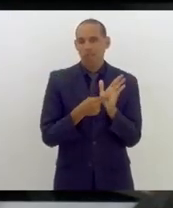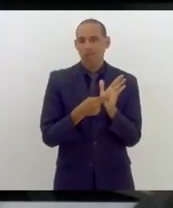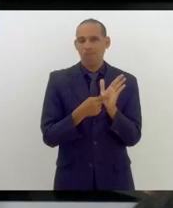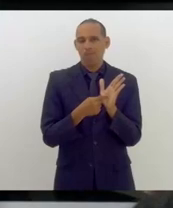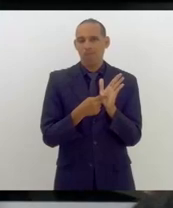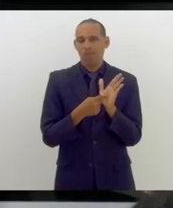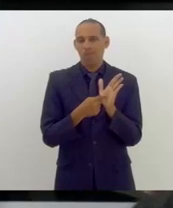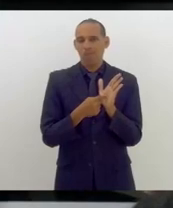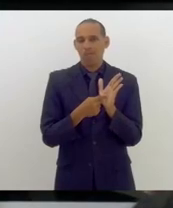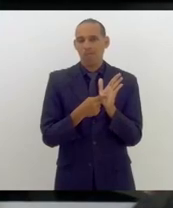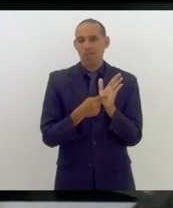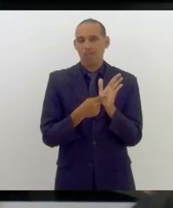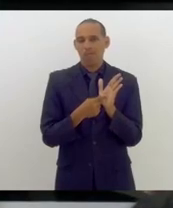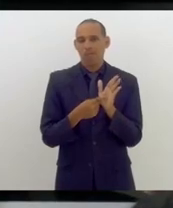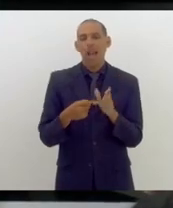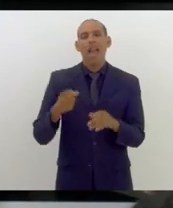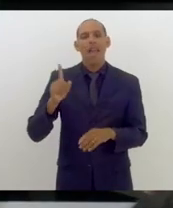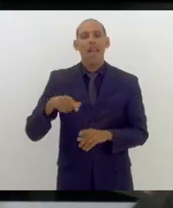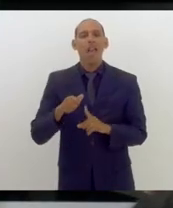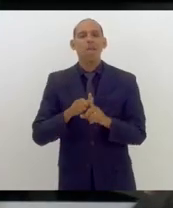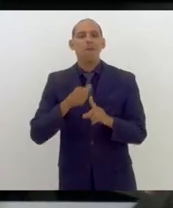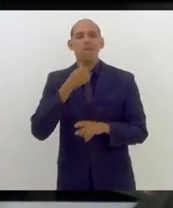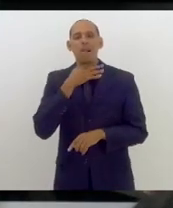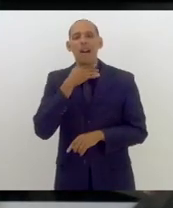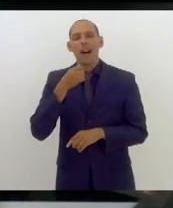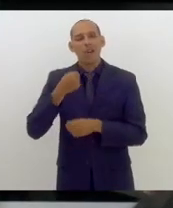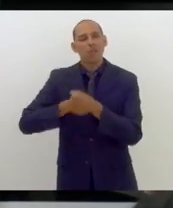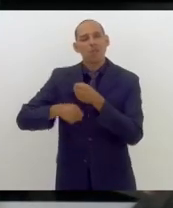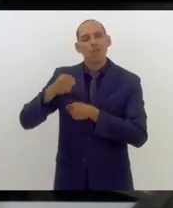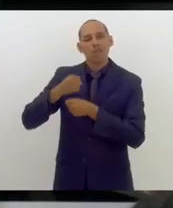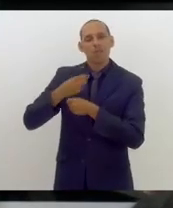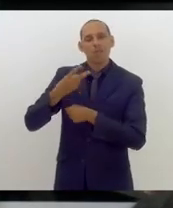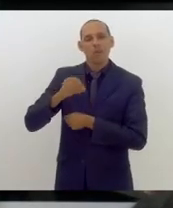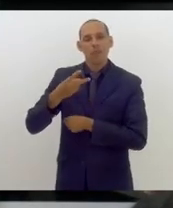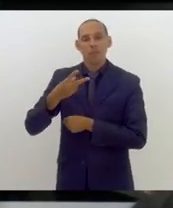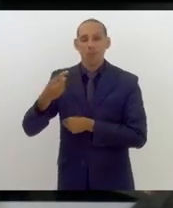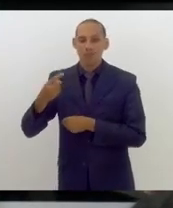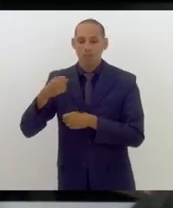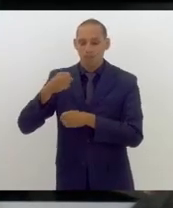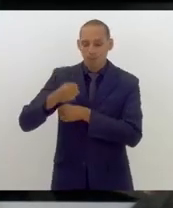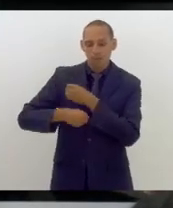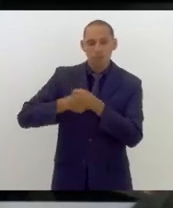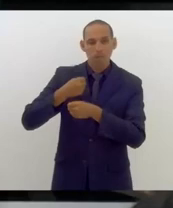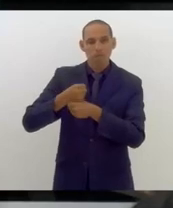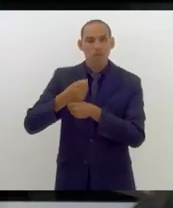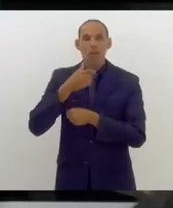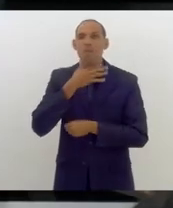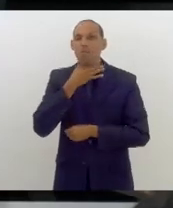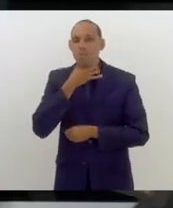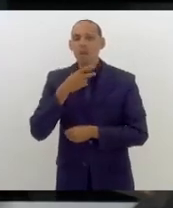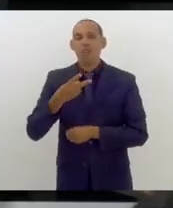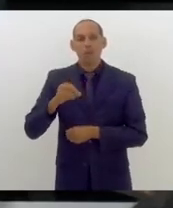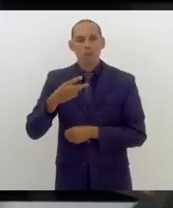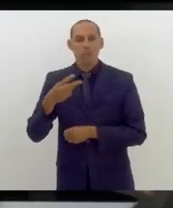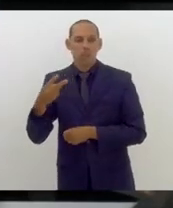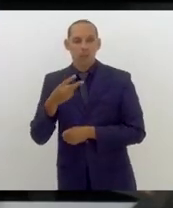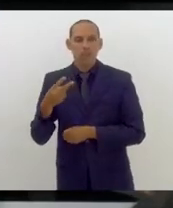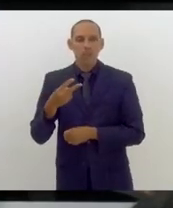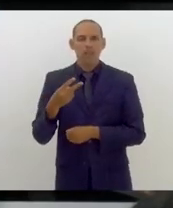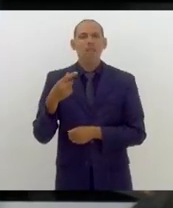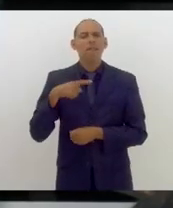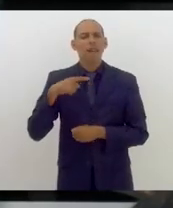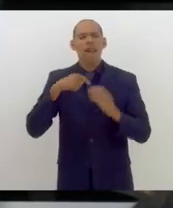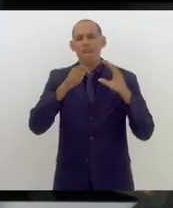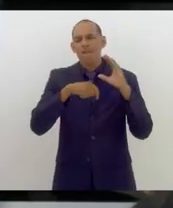Terno de março do ano passado Até março desse ano contabilizado uma fotografado convite testemunho